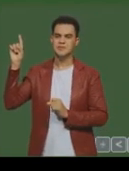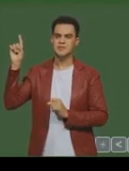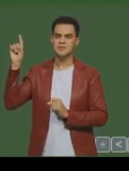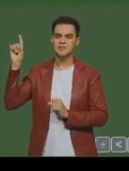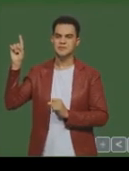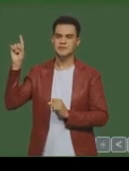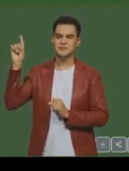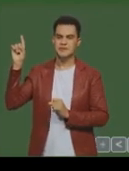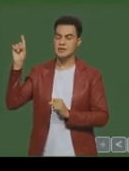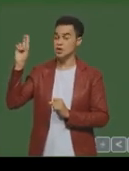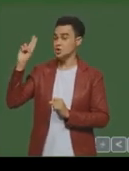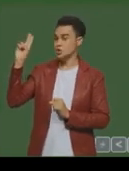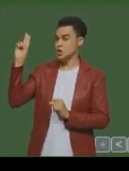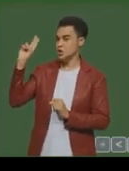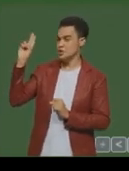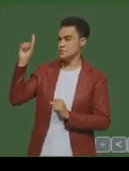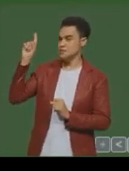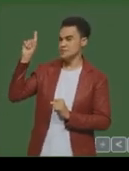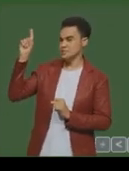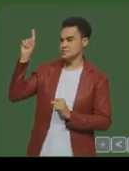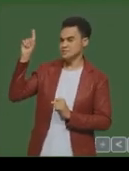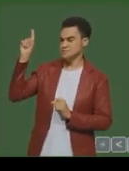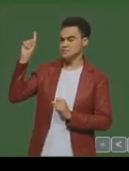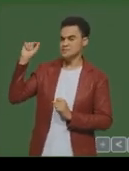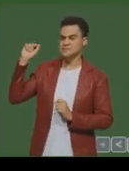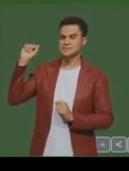anterozoide.